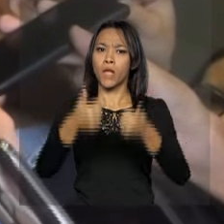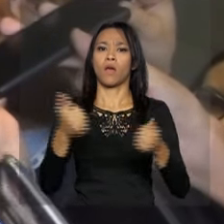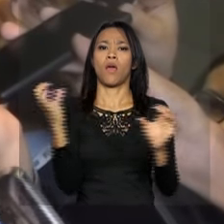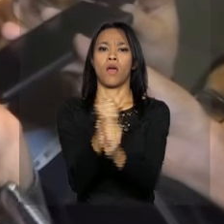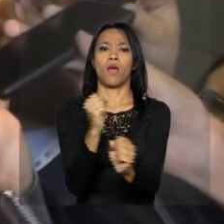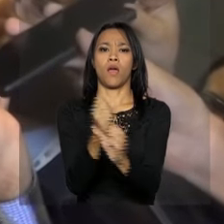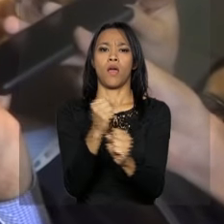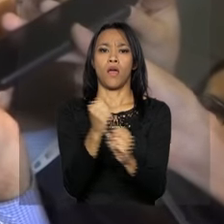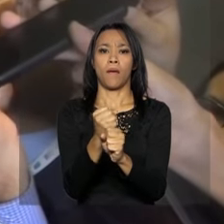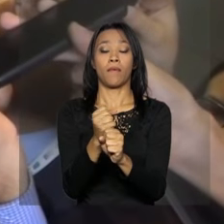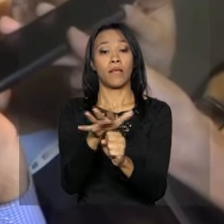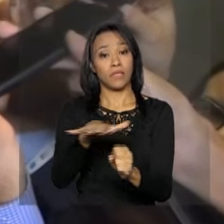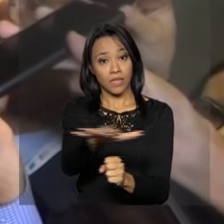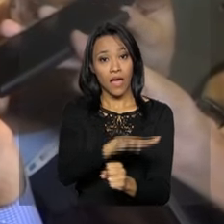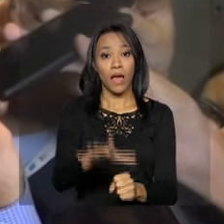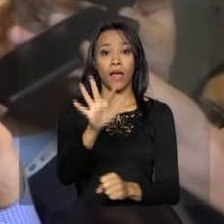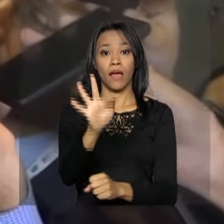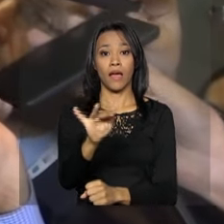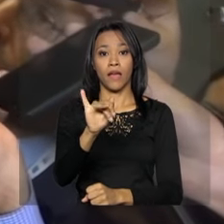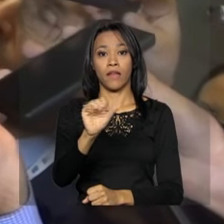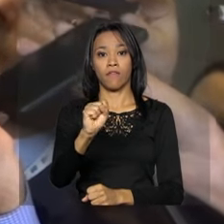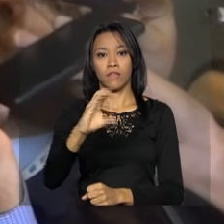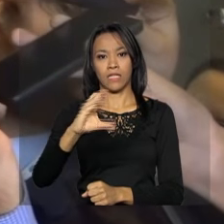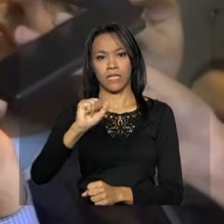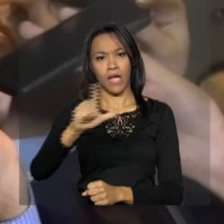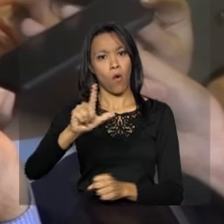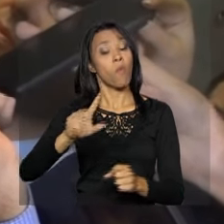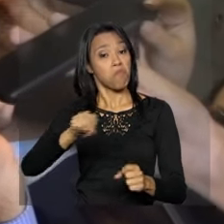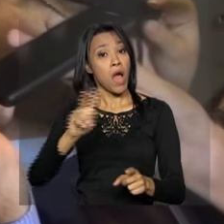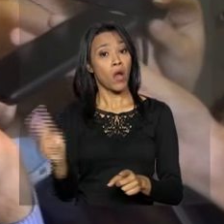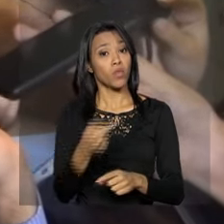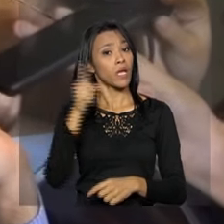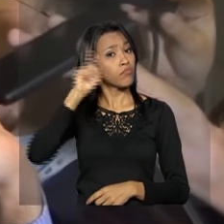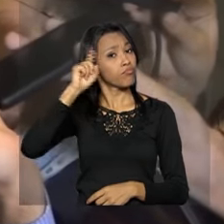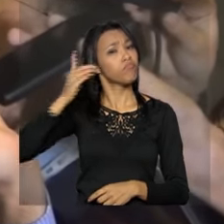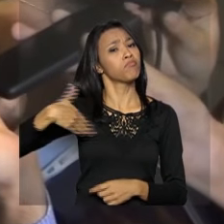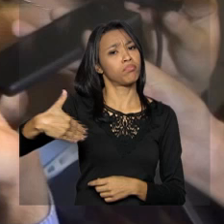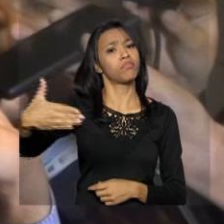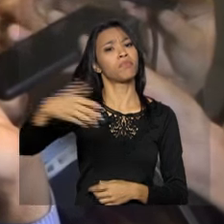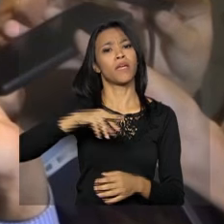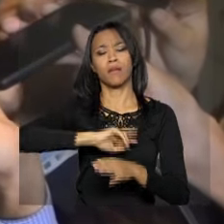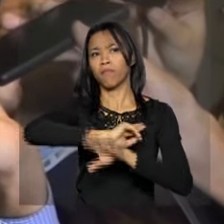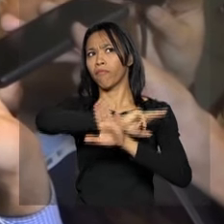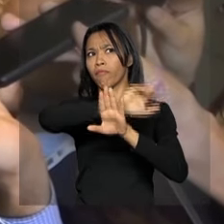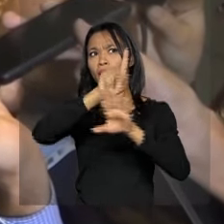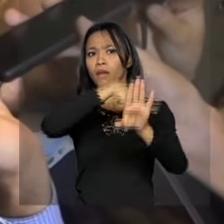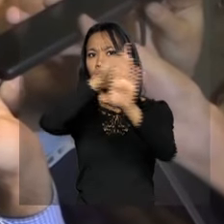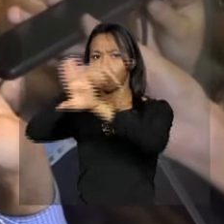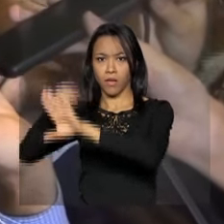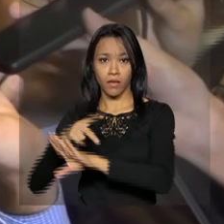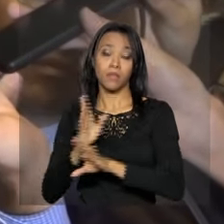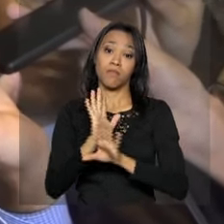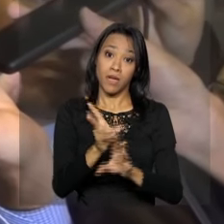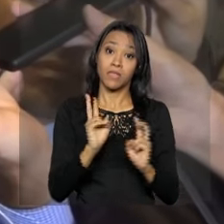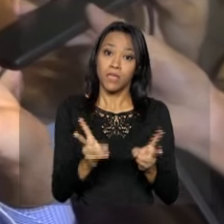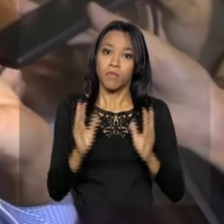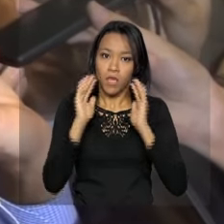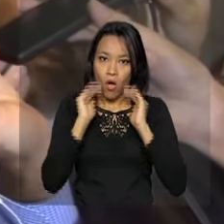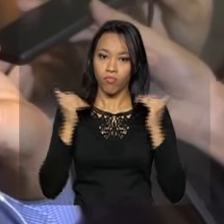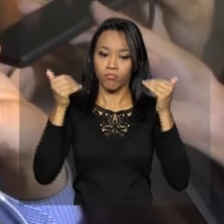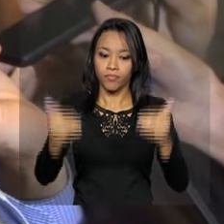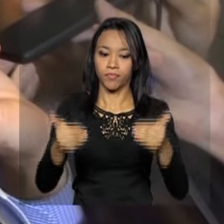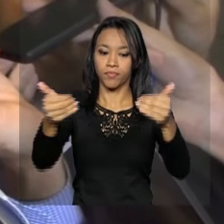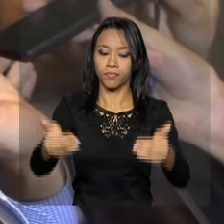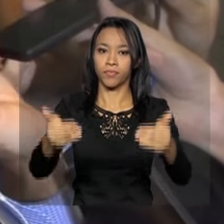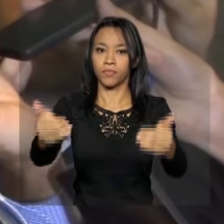dia. Acontece em todos os países, mas é também adequado que esses aperfeiçoamentos ocorram sempre para frente, que a